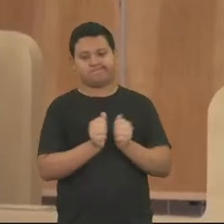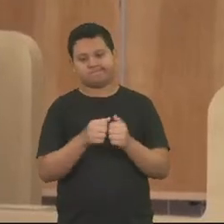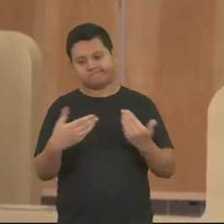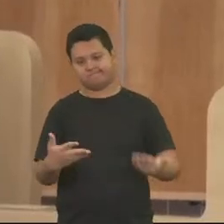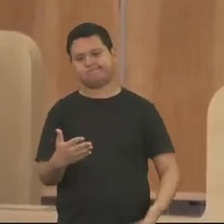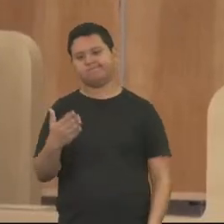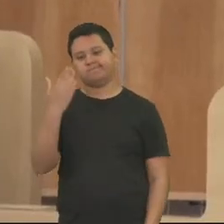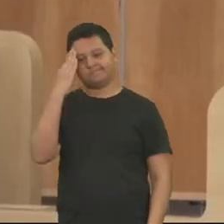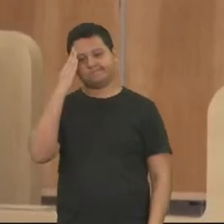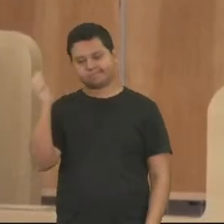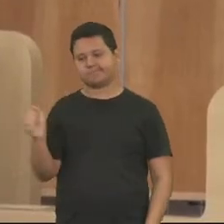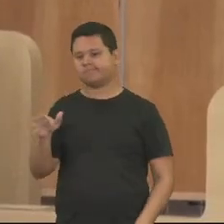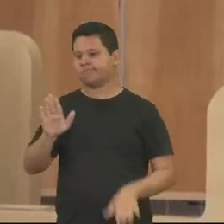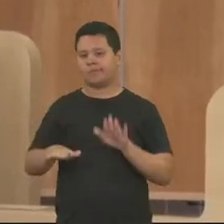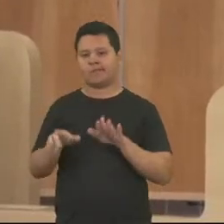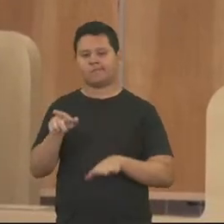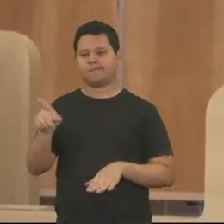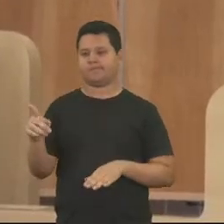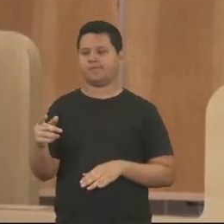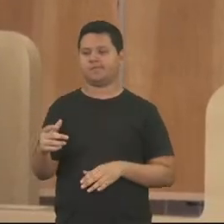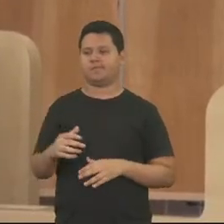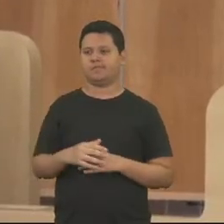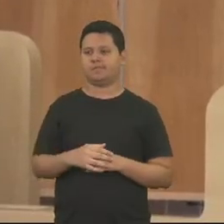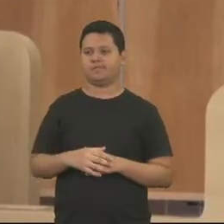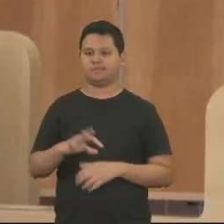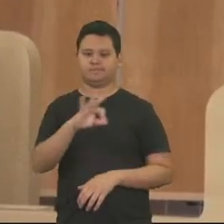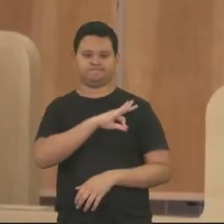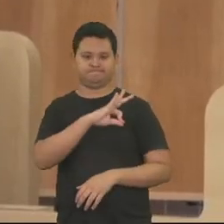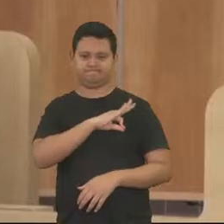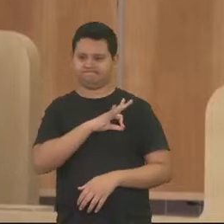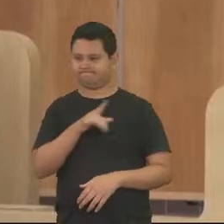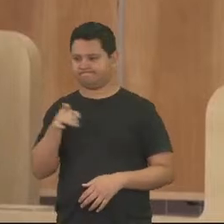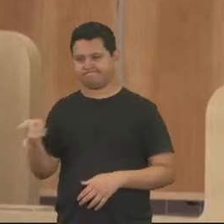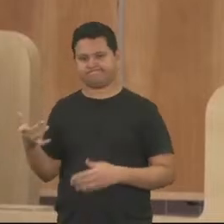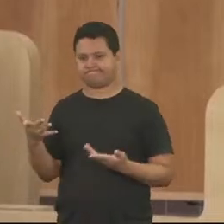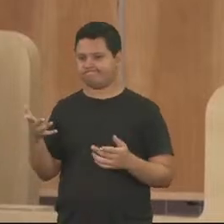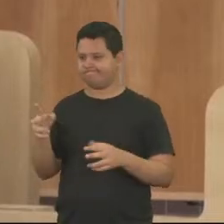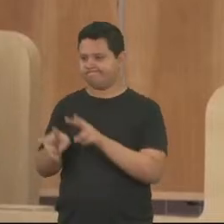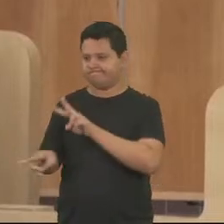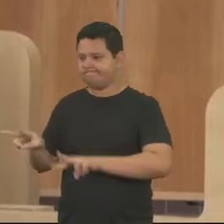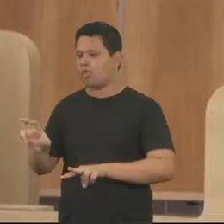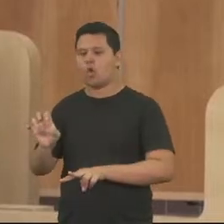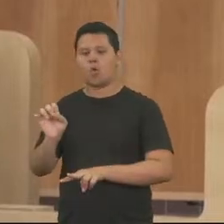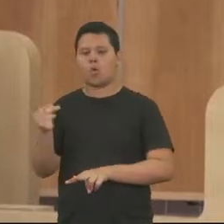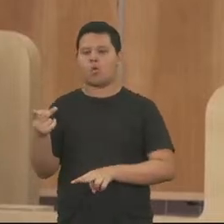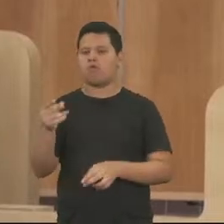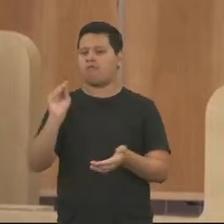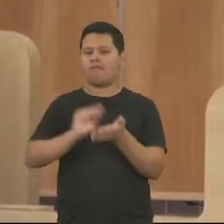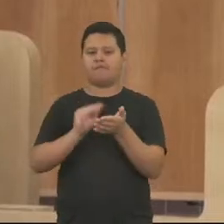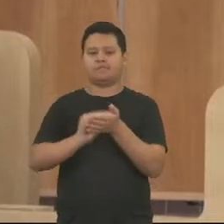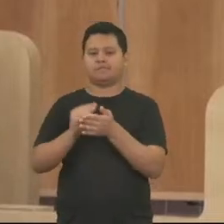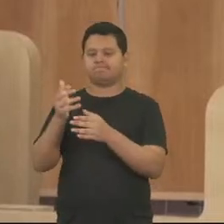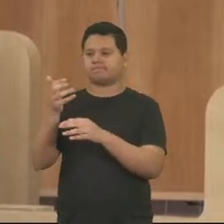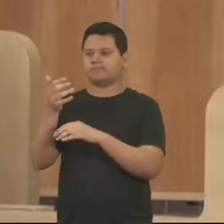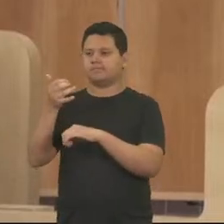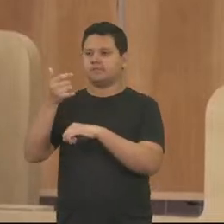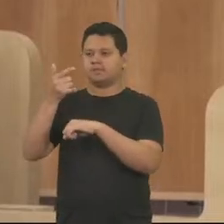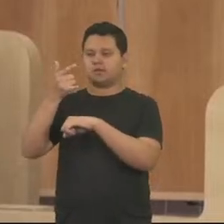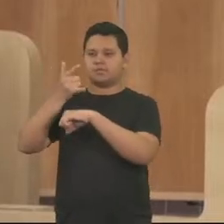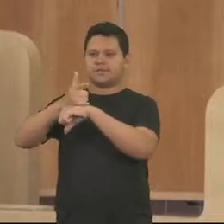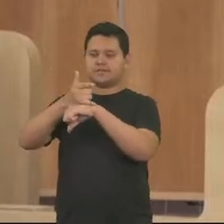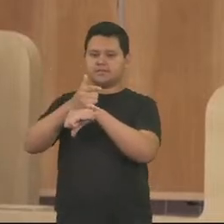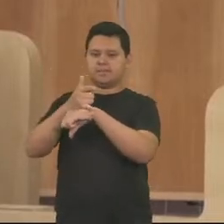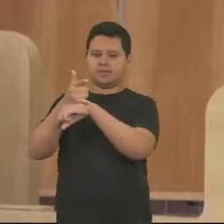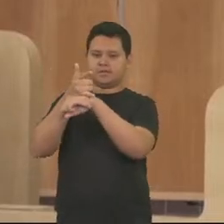a ausência talvez da guarda para preservar o patrimônio público, a ausência de câmeras, que naquela época não tinha muito essa